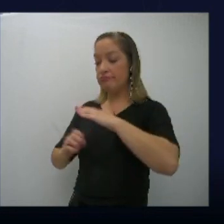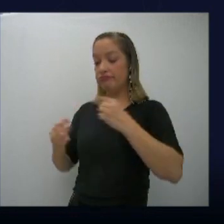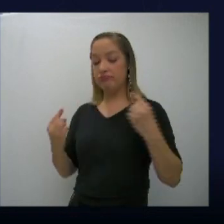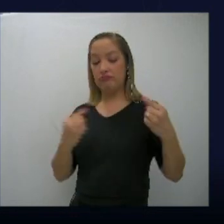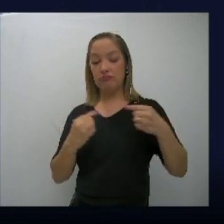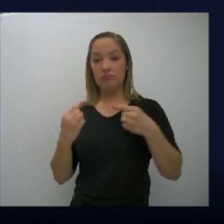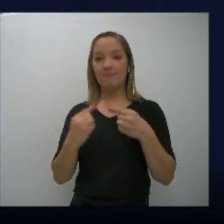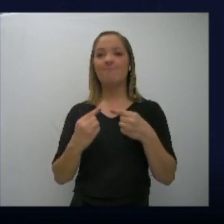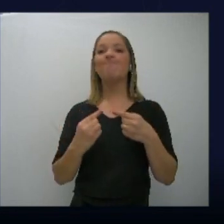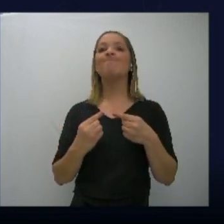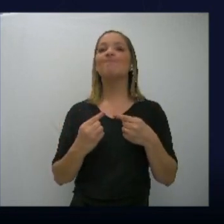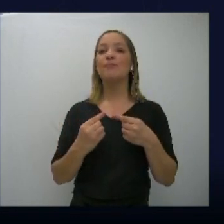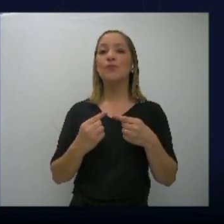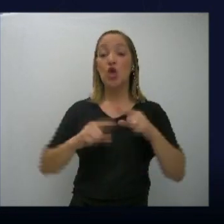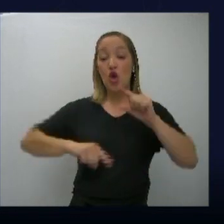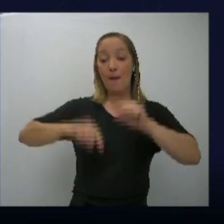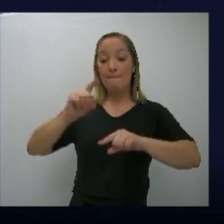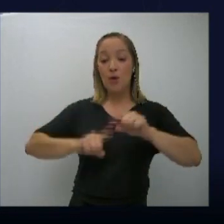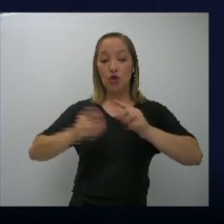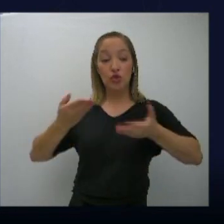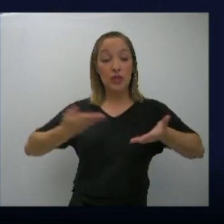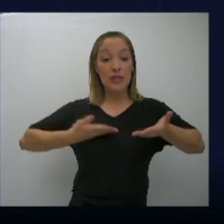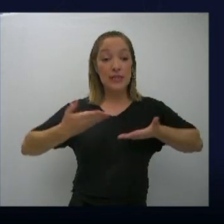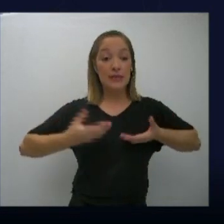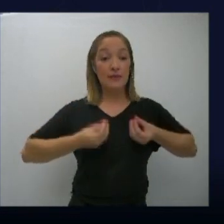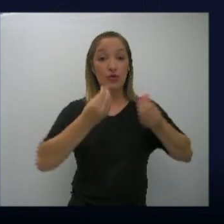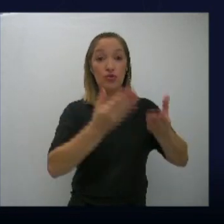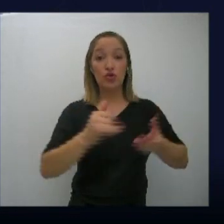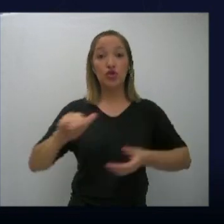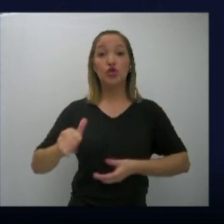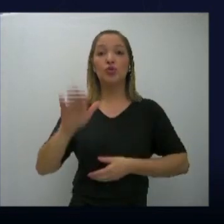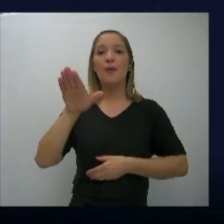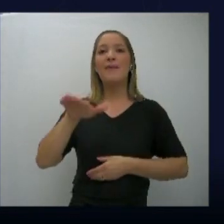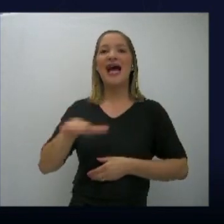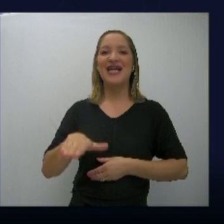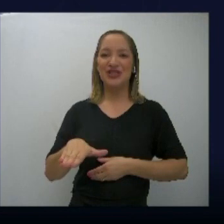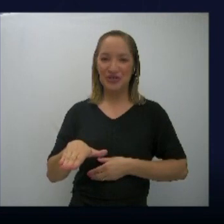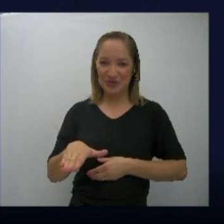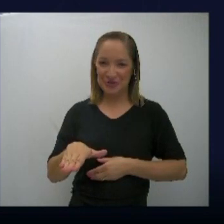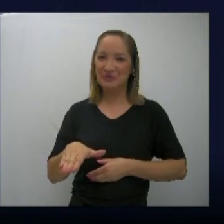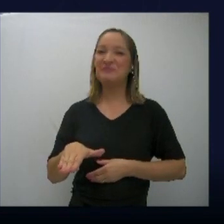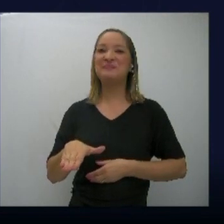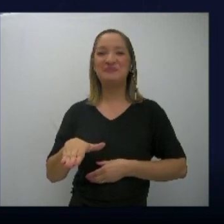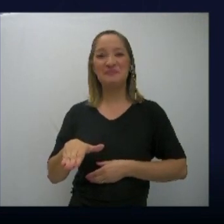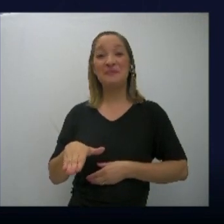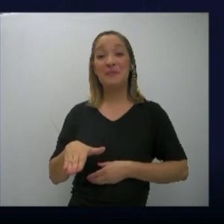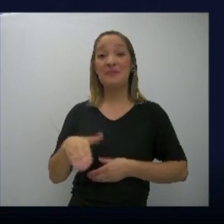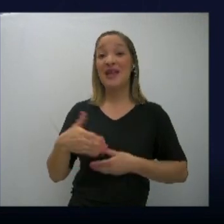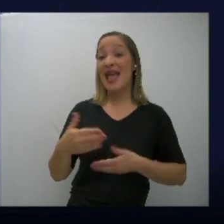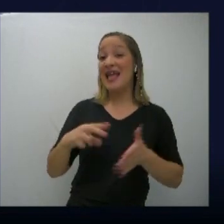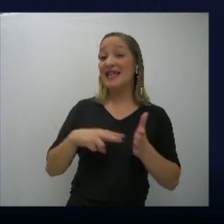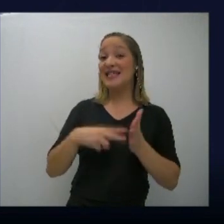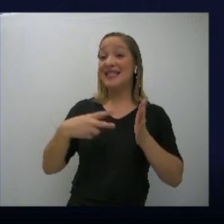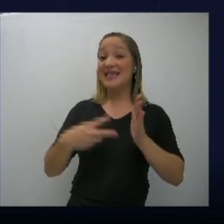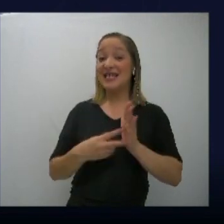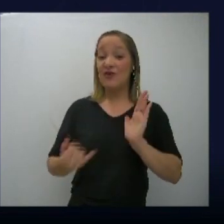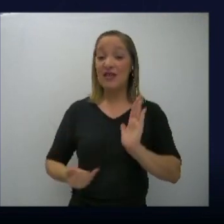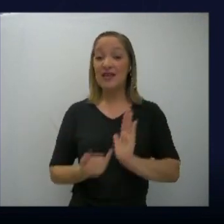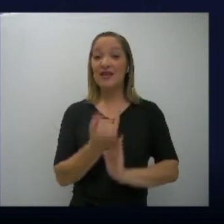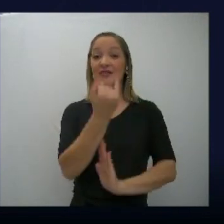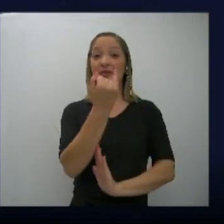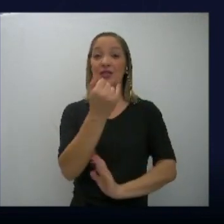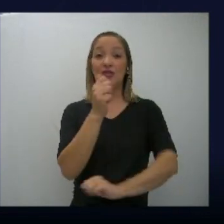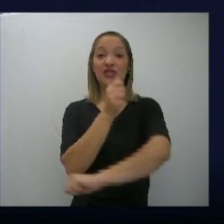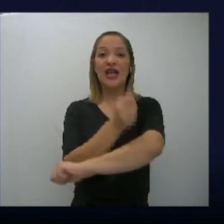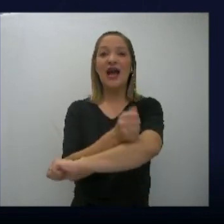deflação de produtos serviços de fração de produtos serviços e a juros baixos na juros Bastos é a inflação de ativos já